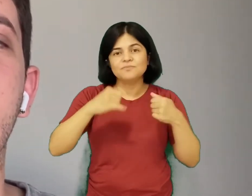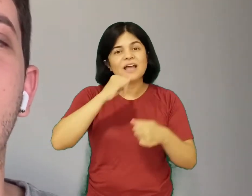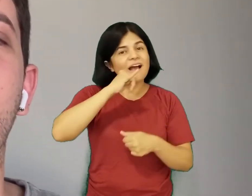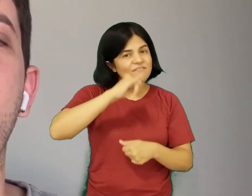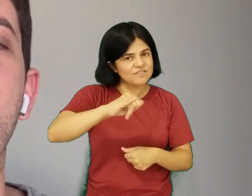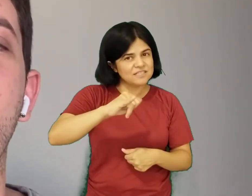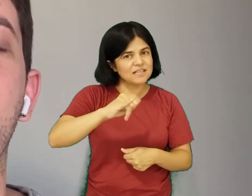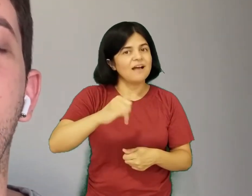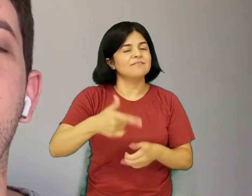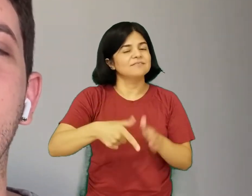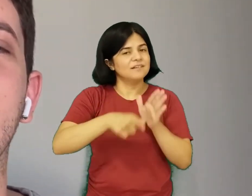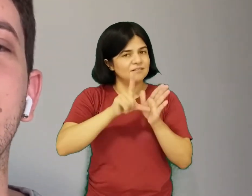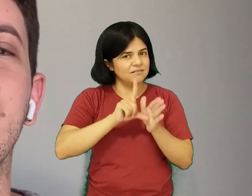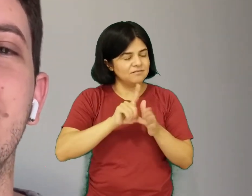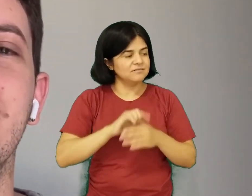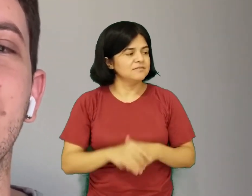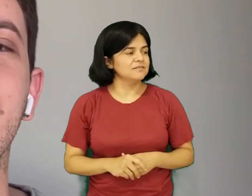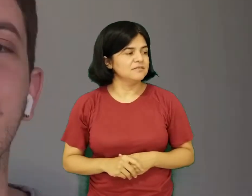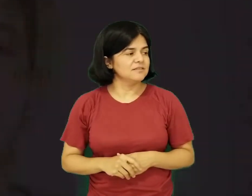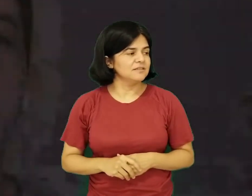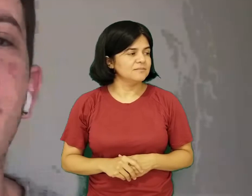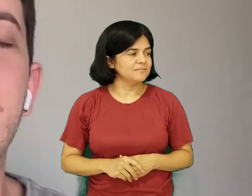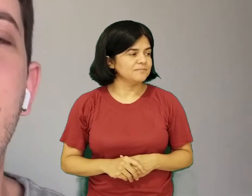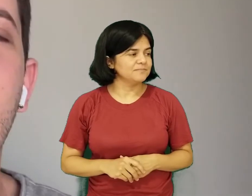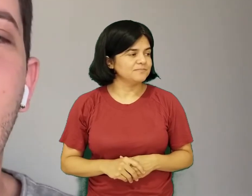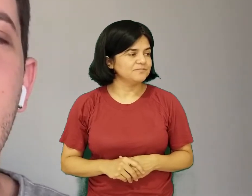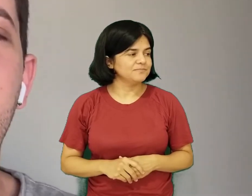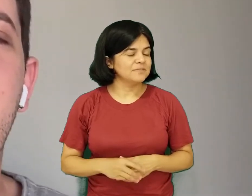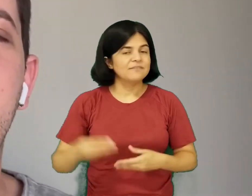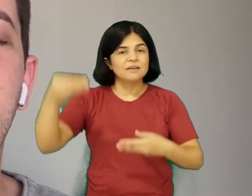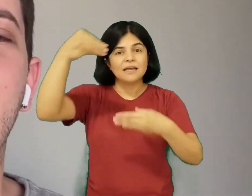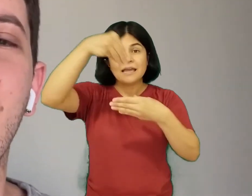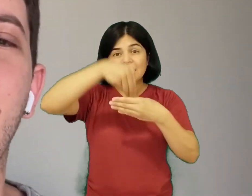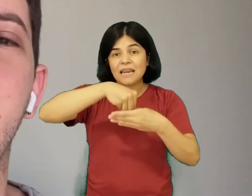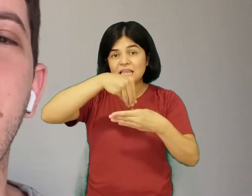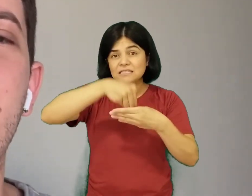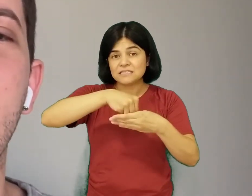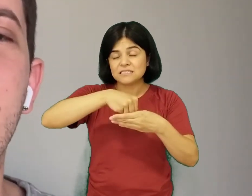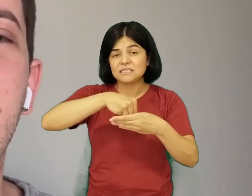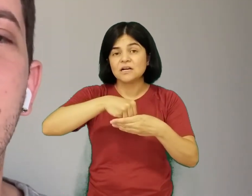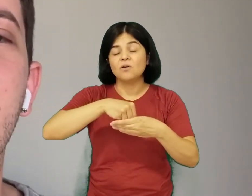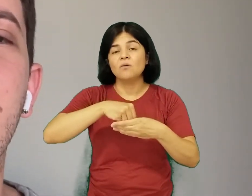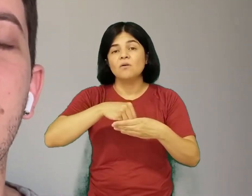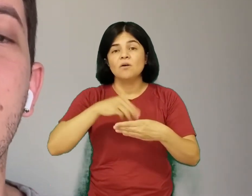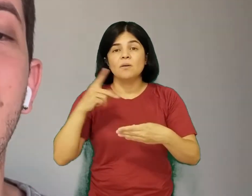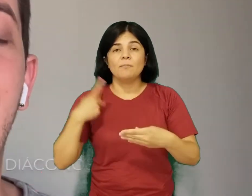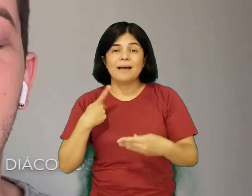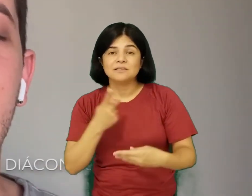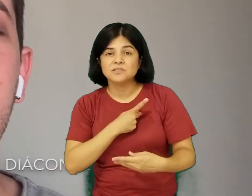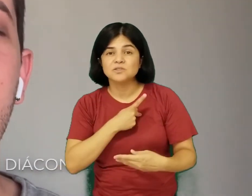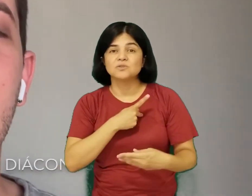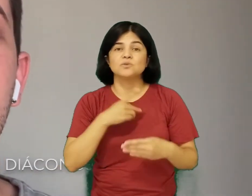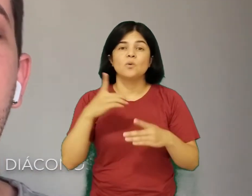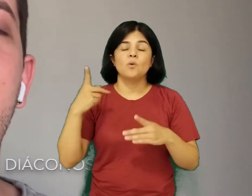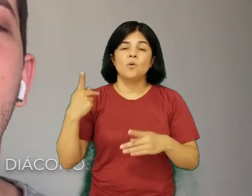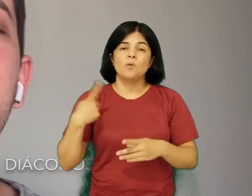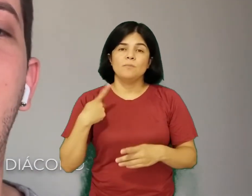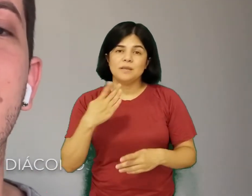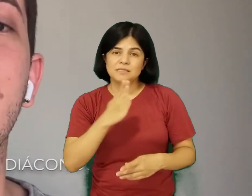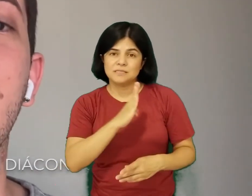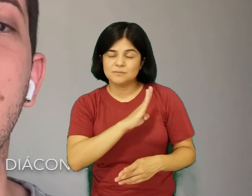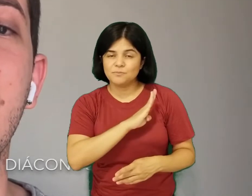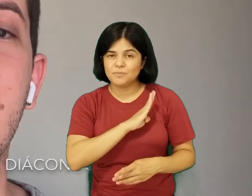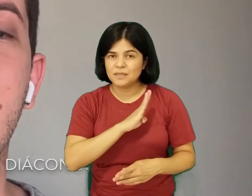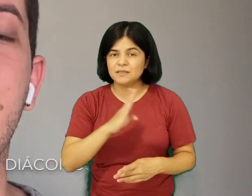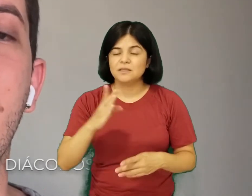visita com o Rubão. As eleições para pastor, presbíteros e diáconos seguem com